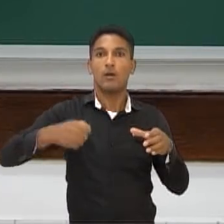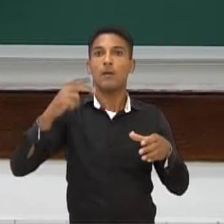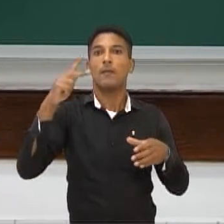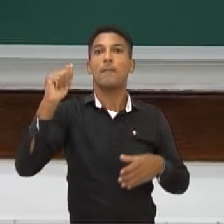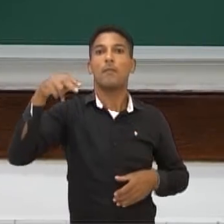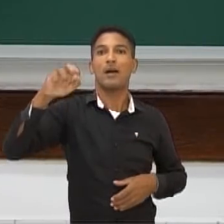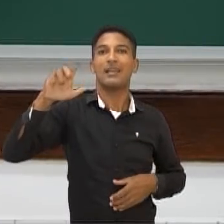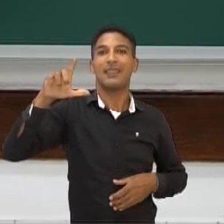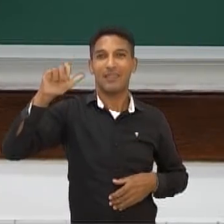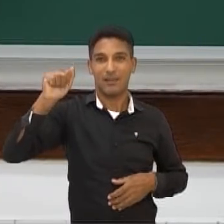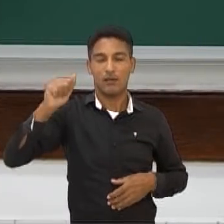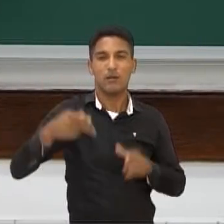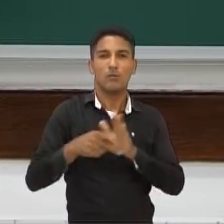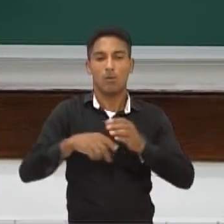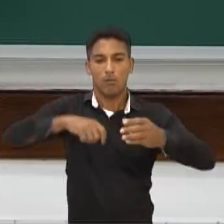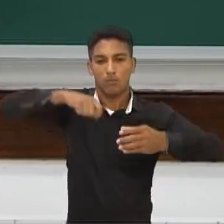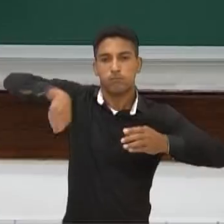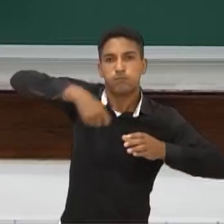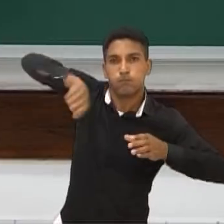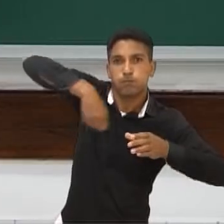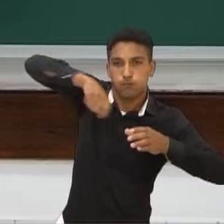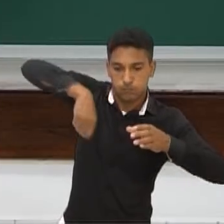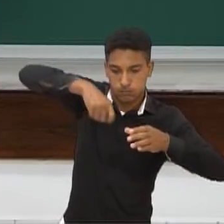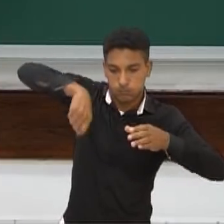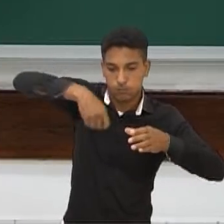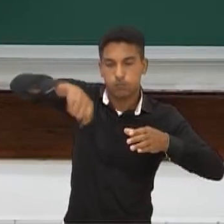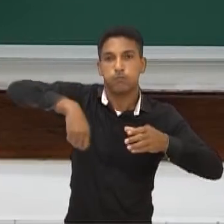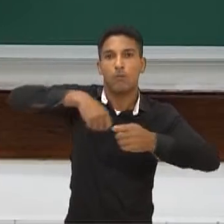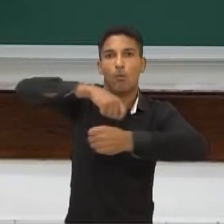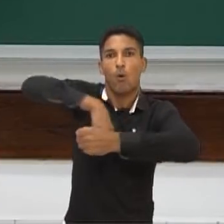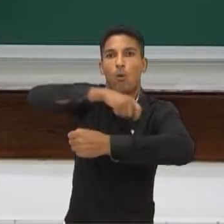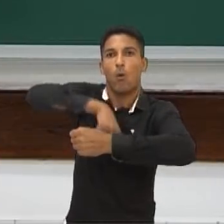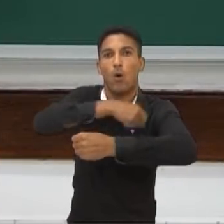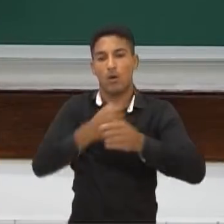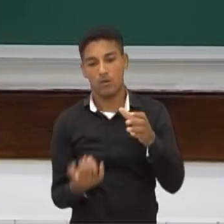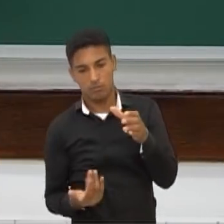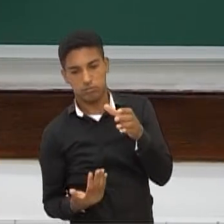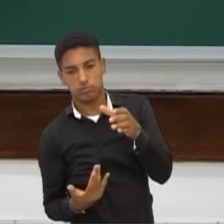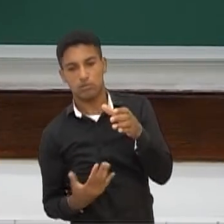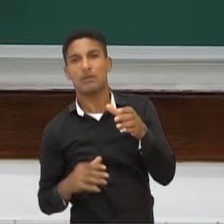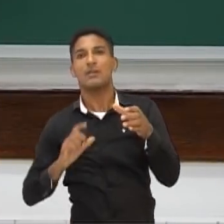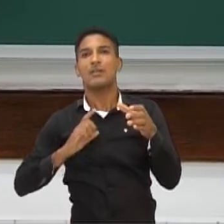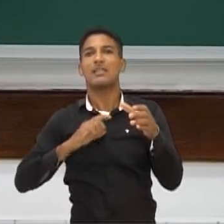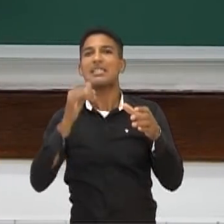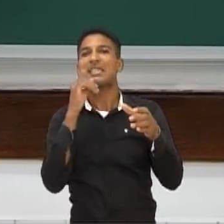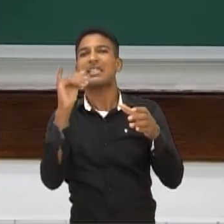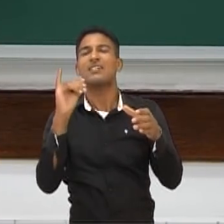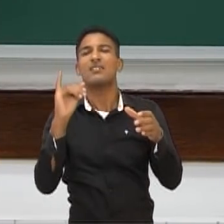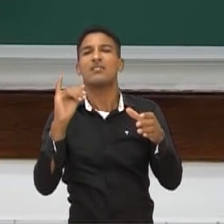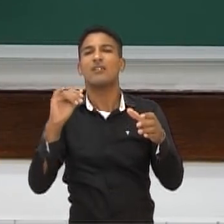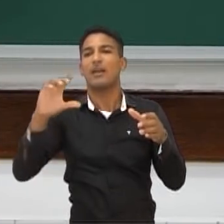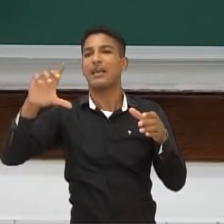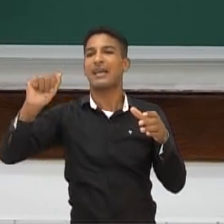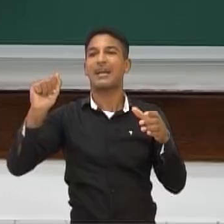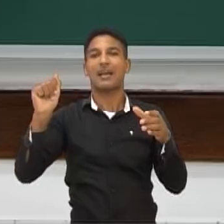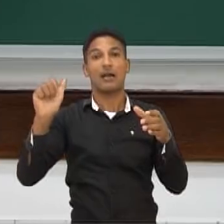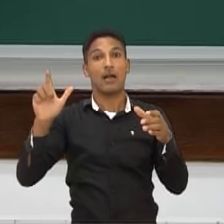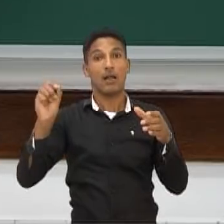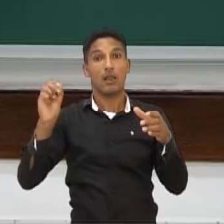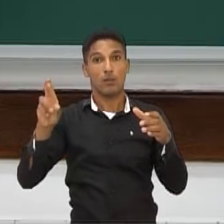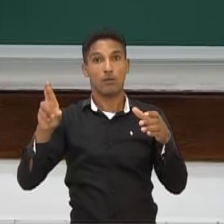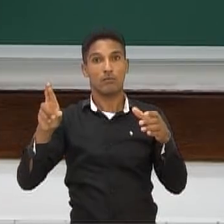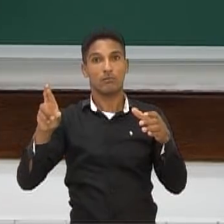estamos cozinhando algo nessa panela. Então, o que acontece? A panela recebe uma energia em forma de calor,